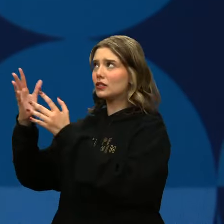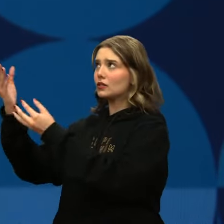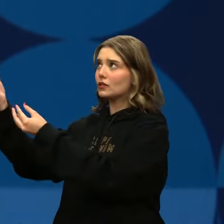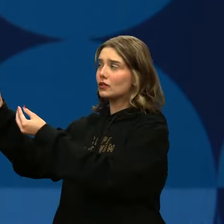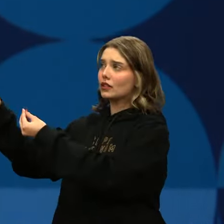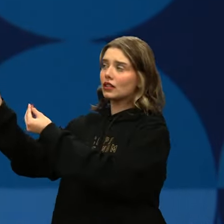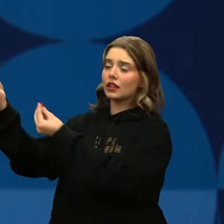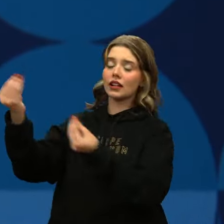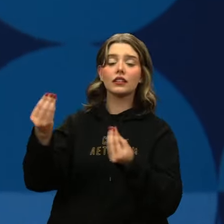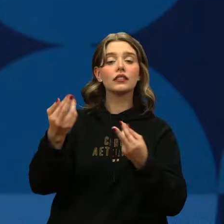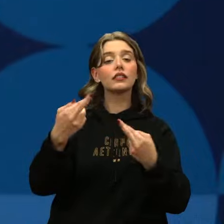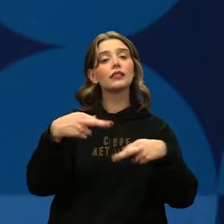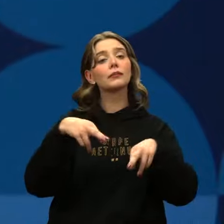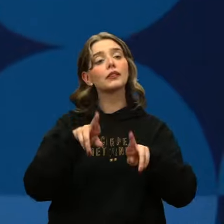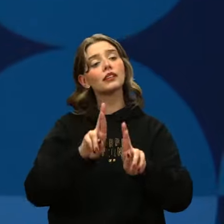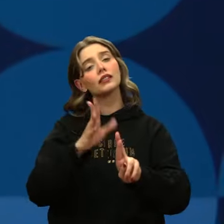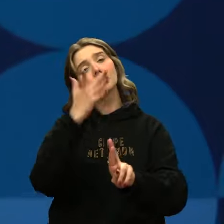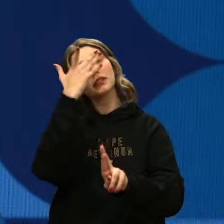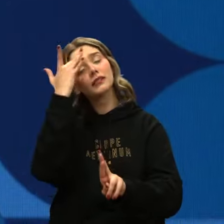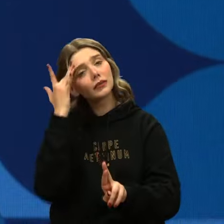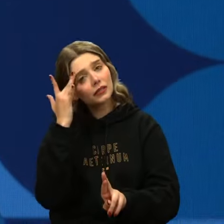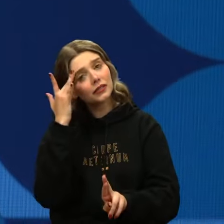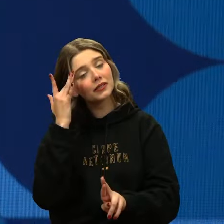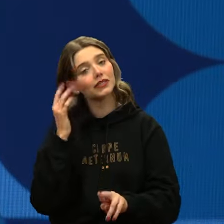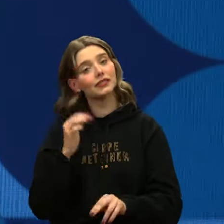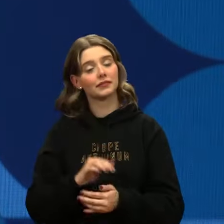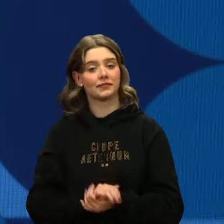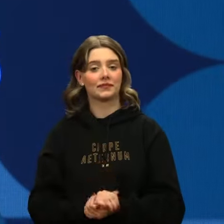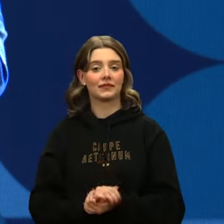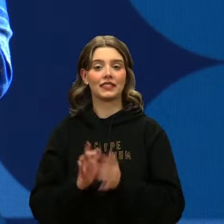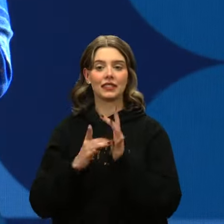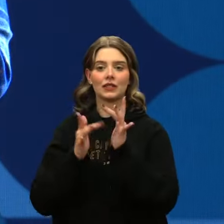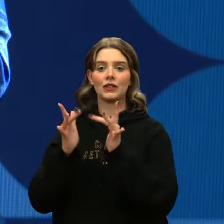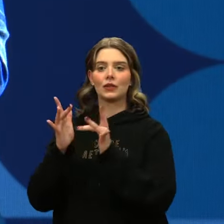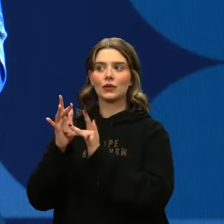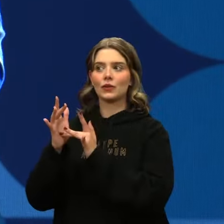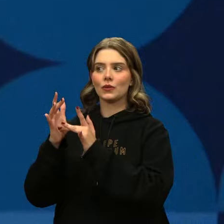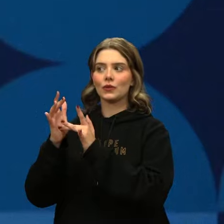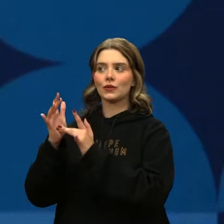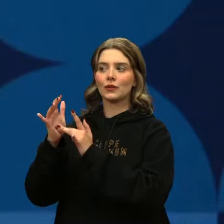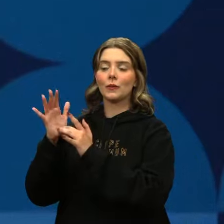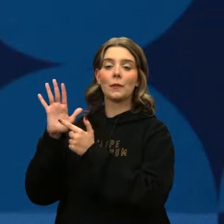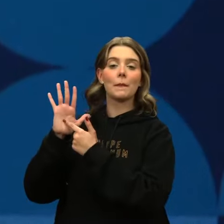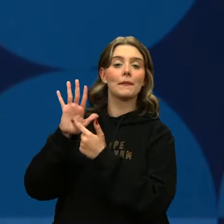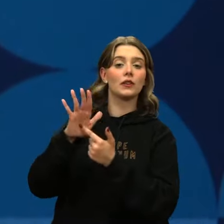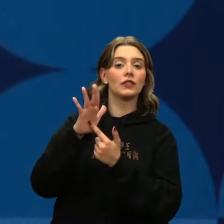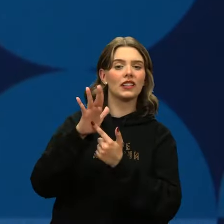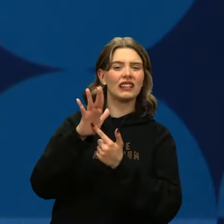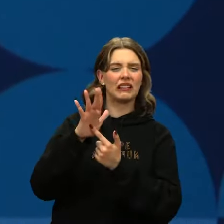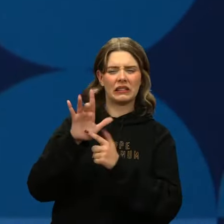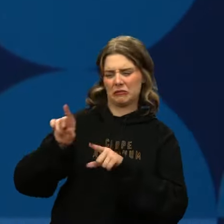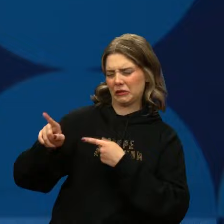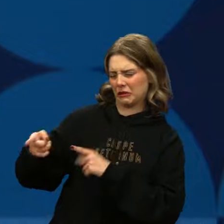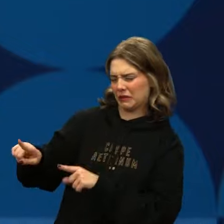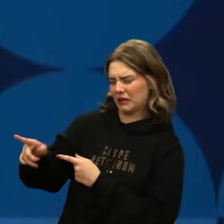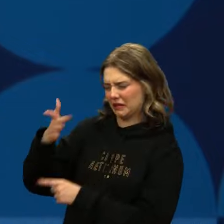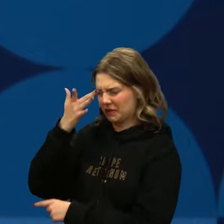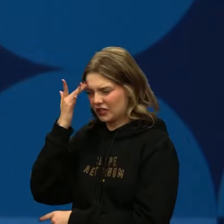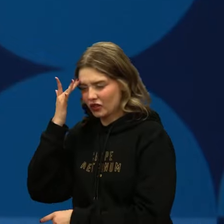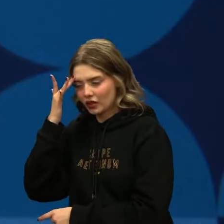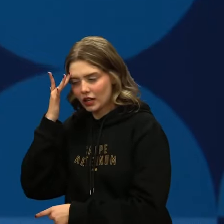esse povo. Jesus fala que ele faria com que os perseguidores se dobrassem aos pés